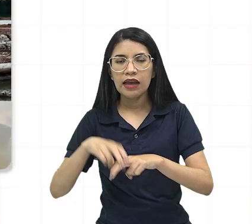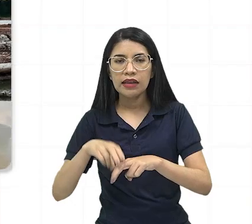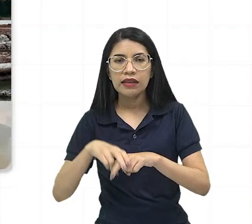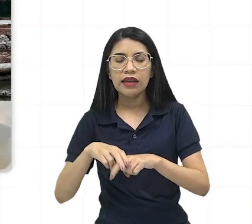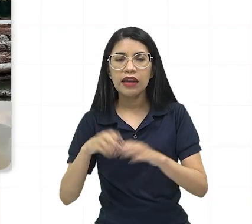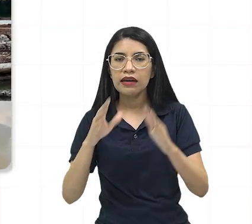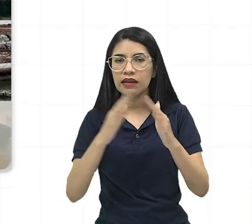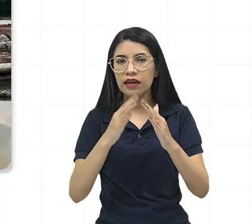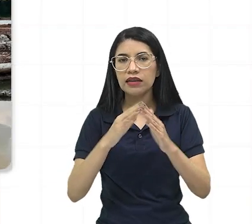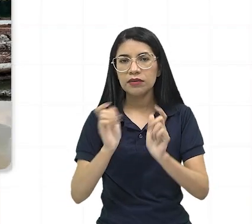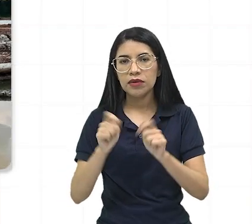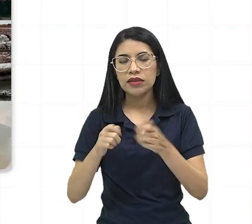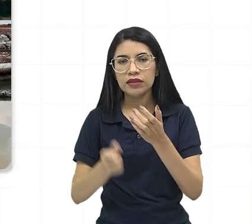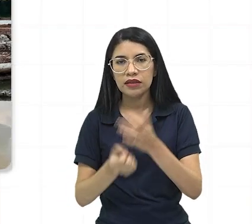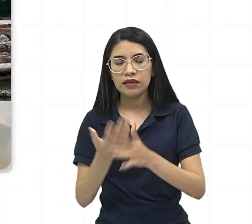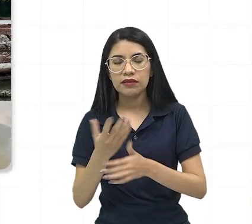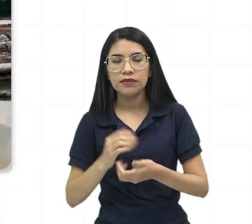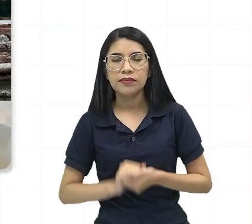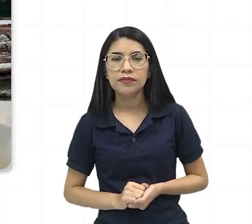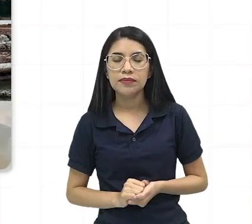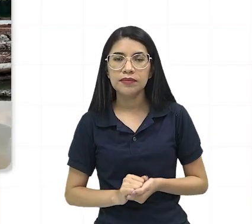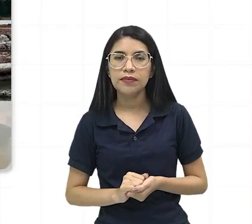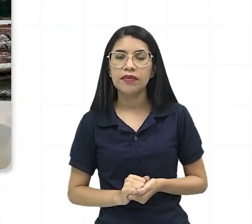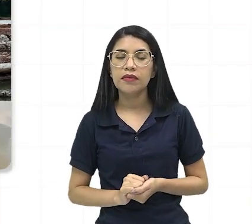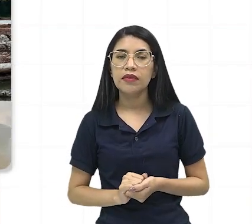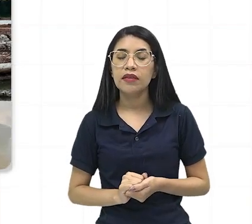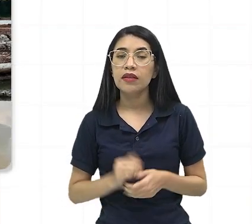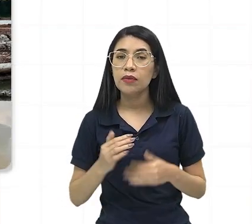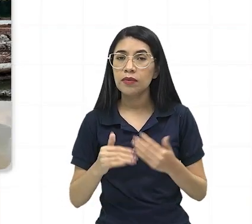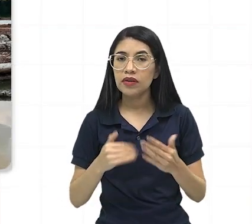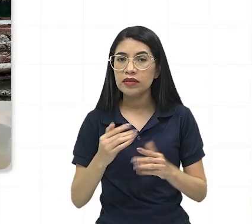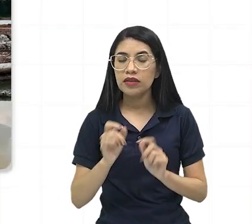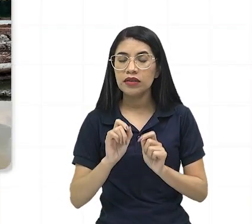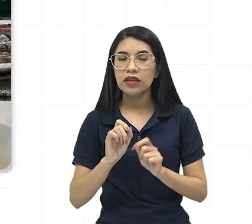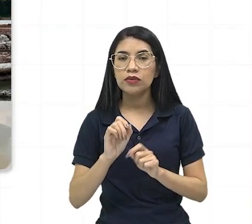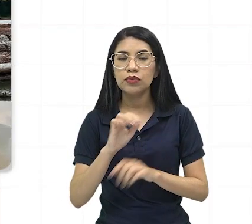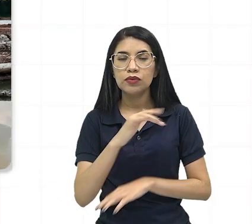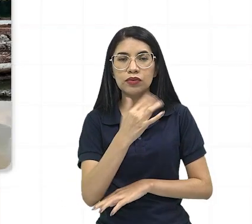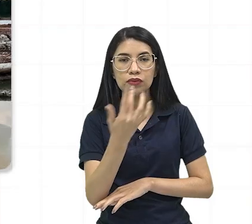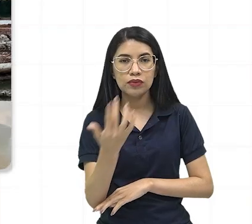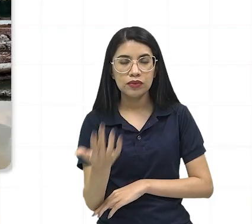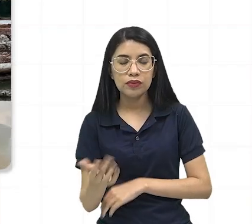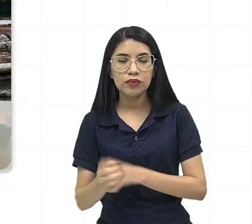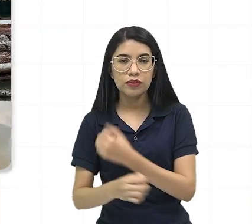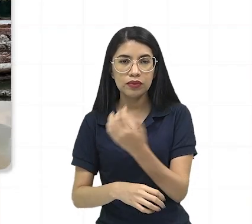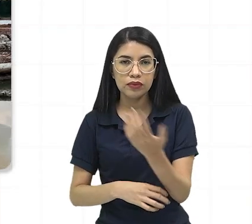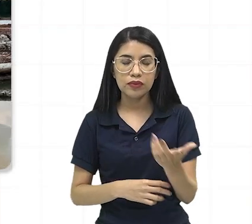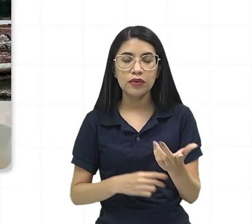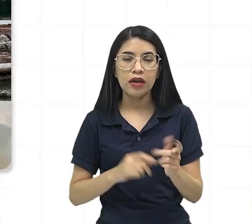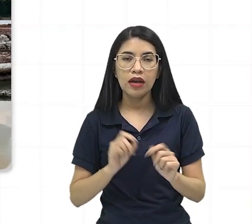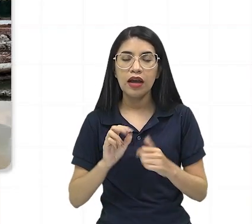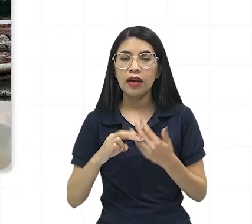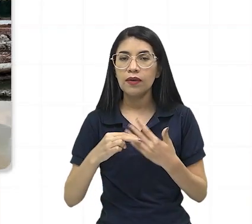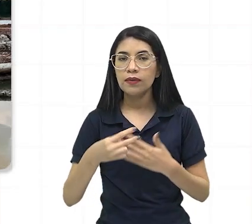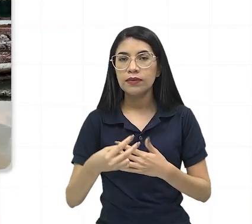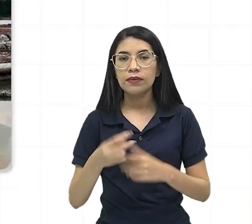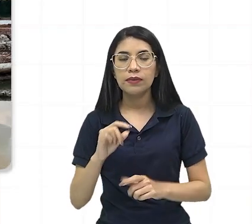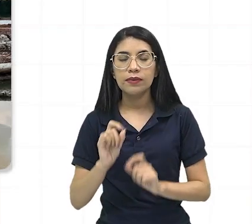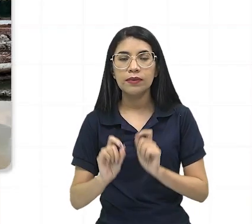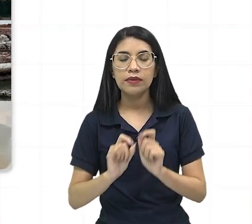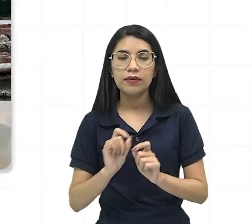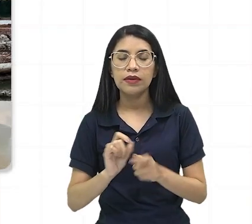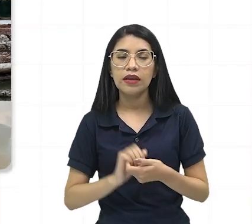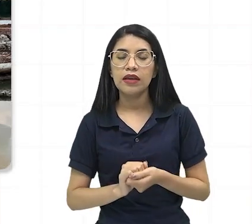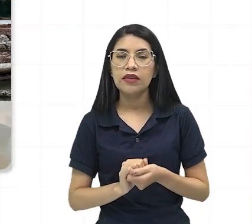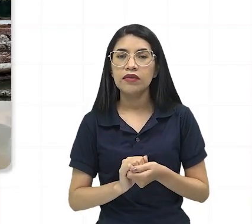de casas também. Então, esse processo constante de desmatamento é o que traz aí, né, então, o que?